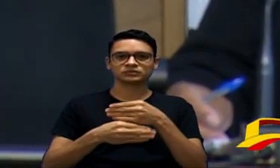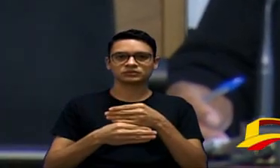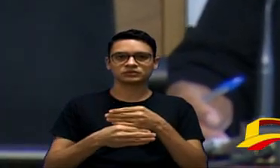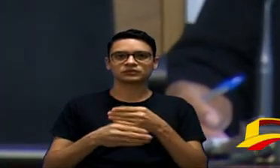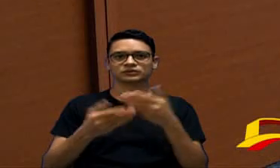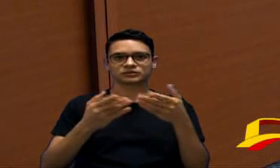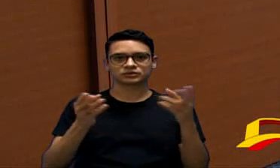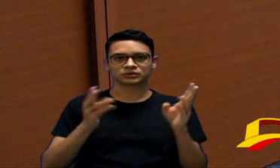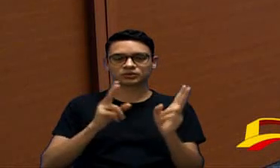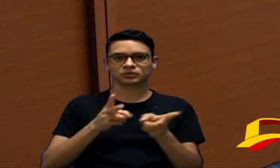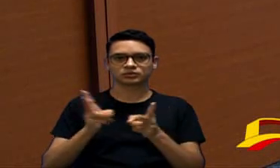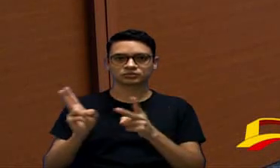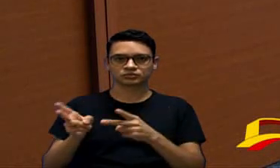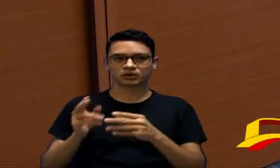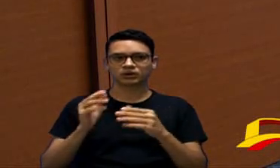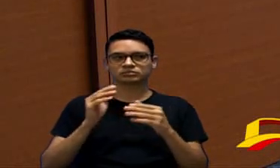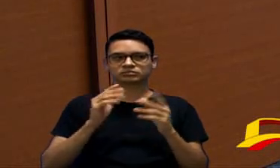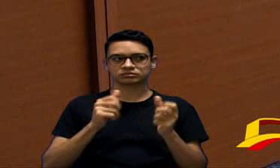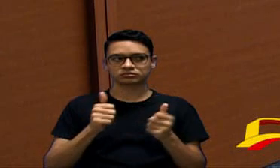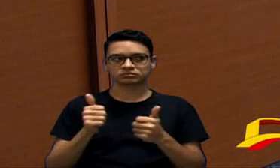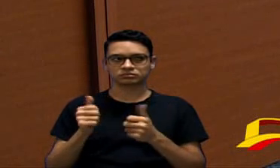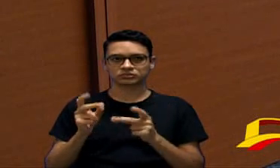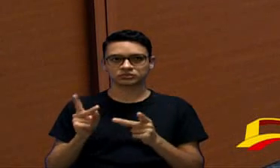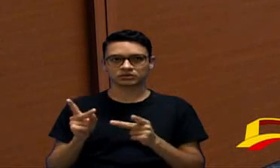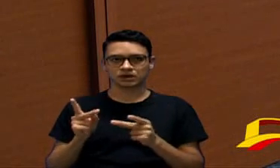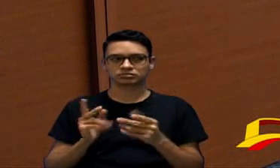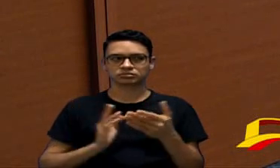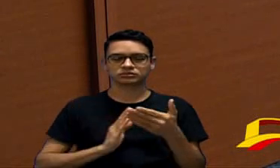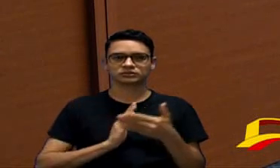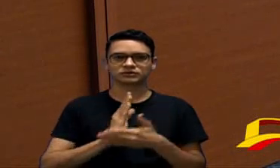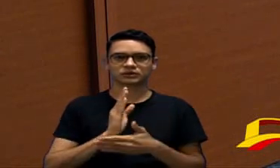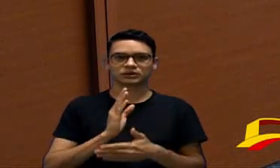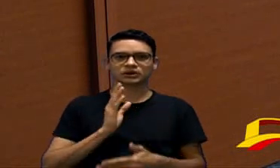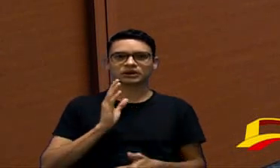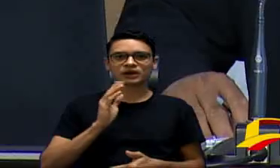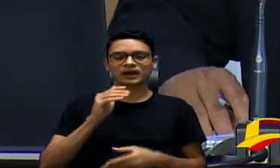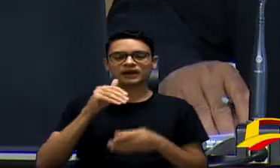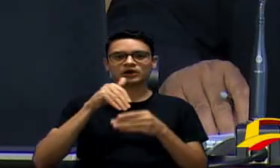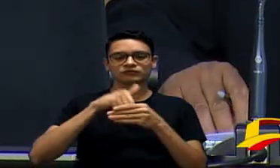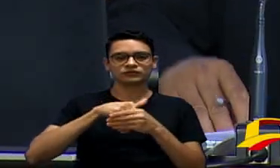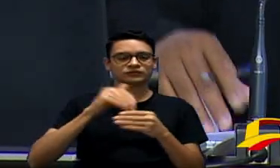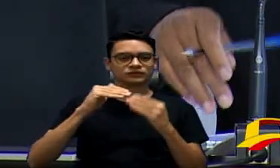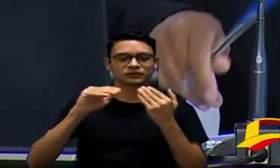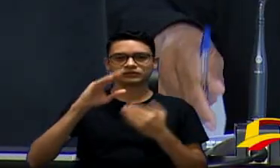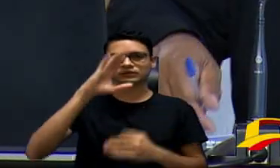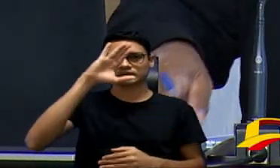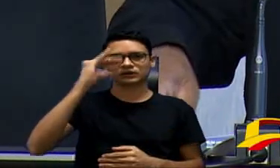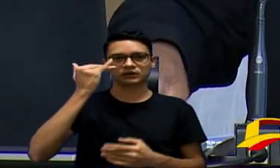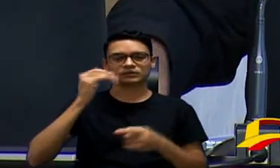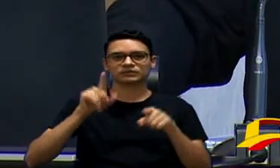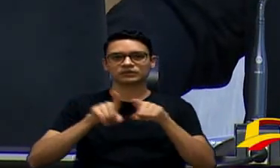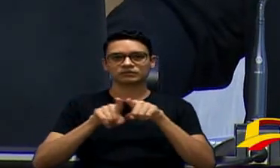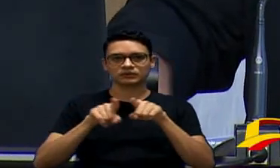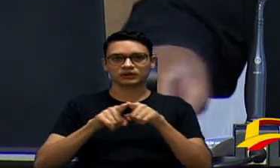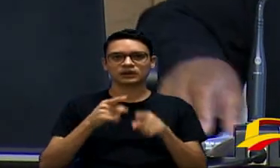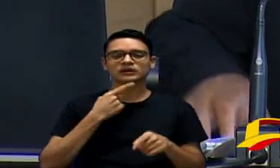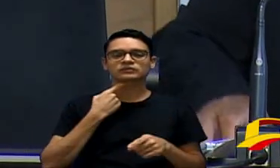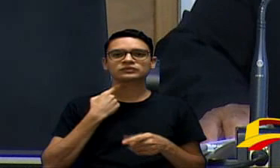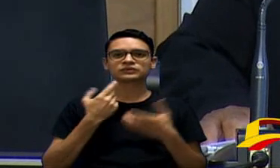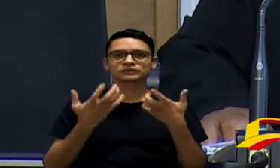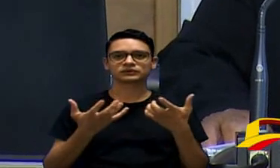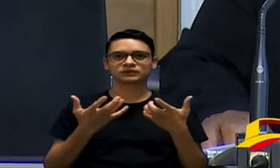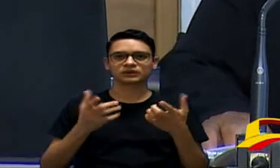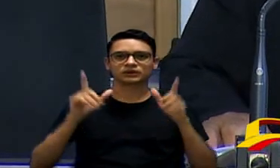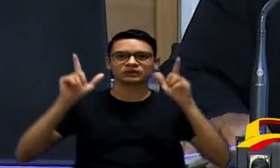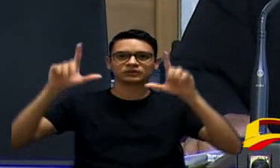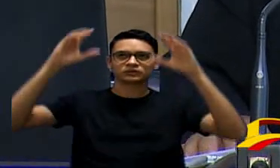permaneçam como estão. Os contrários, que isso está aprovado também. Com o voto contrário também da vereadora Yara também. Eu gostaria que